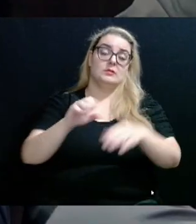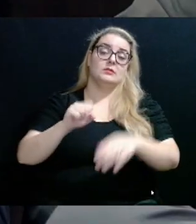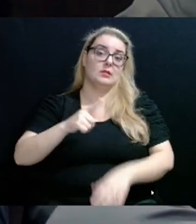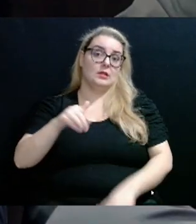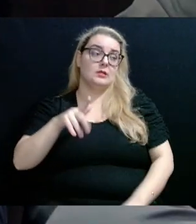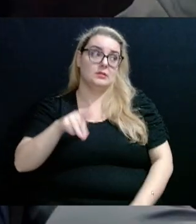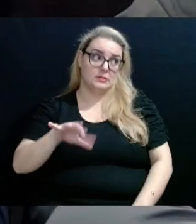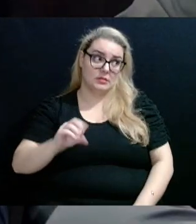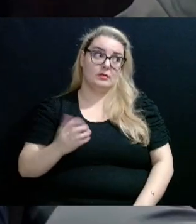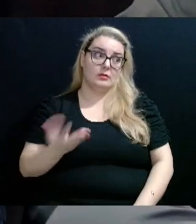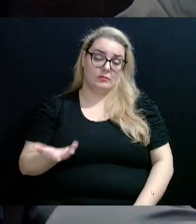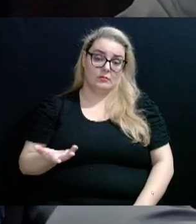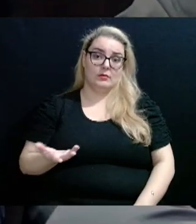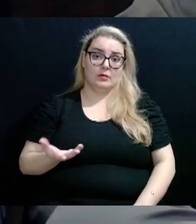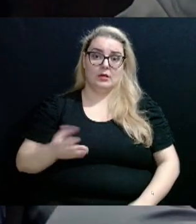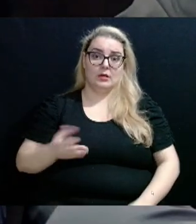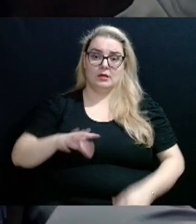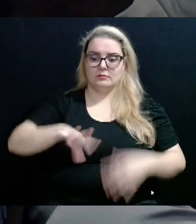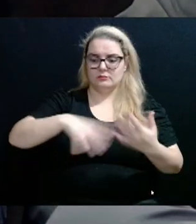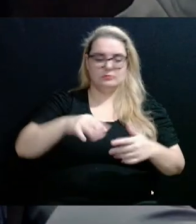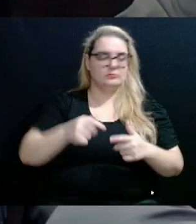só vai crescendo exponencialmente.